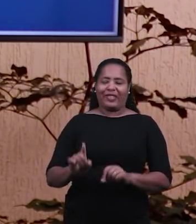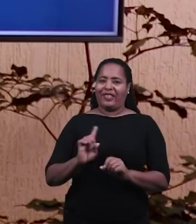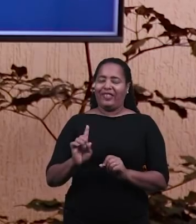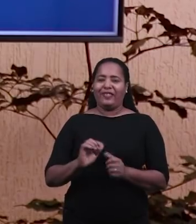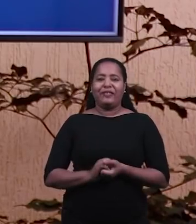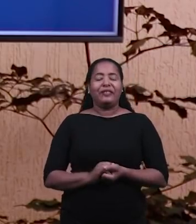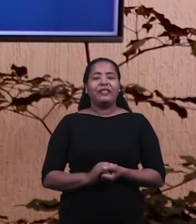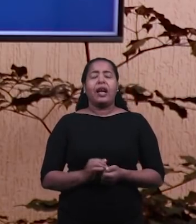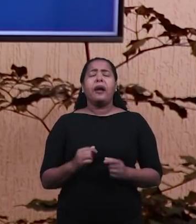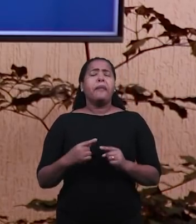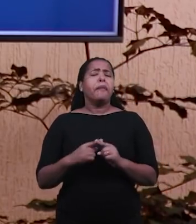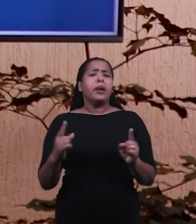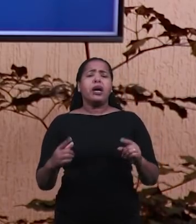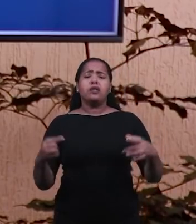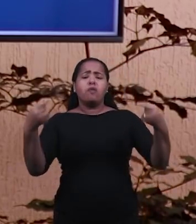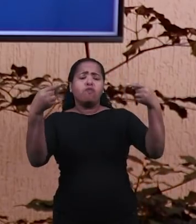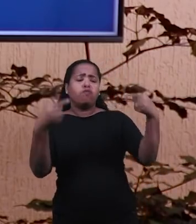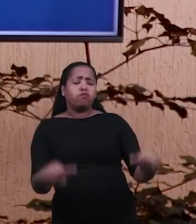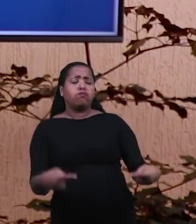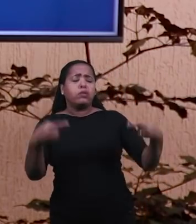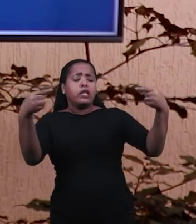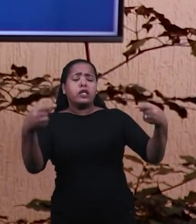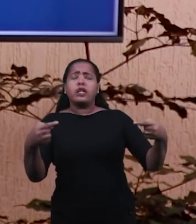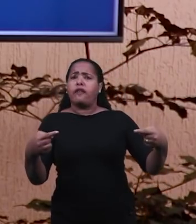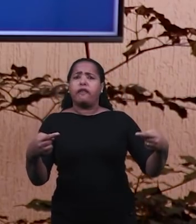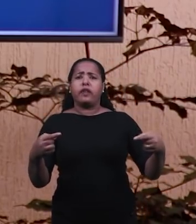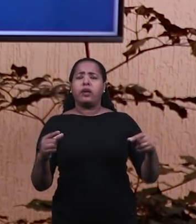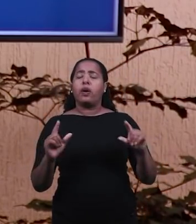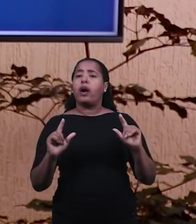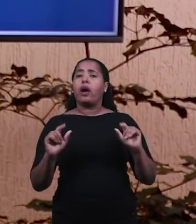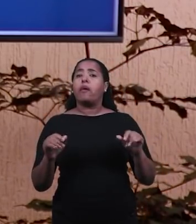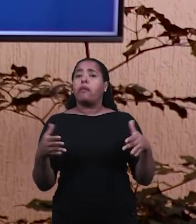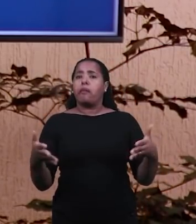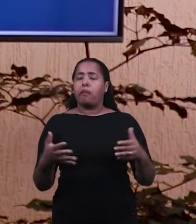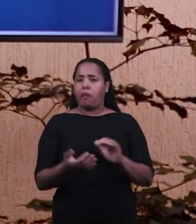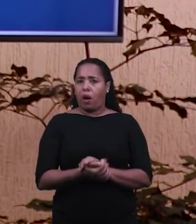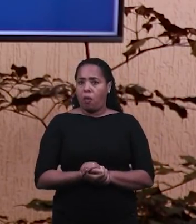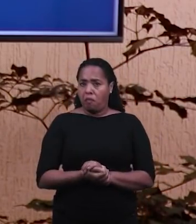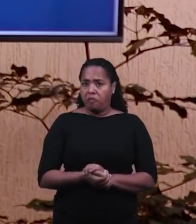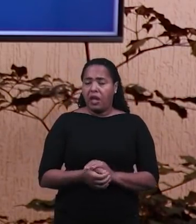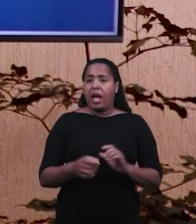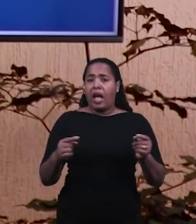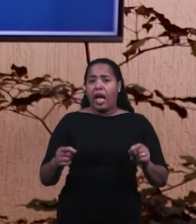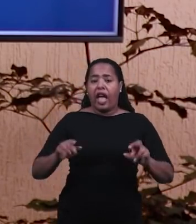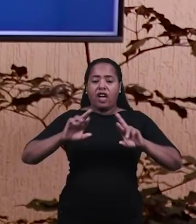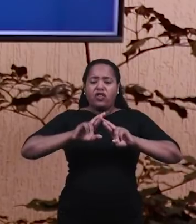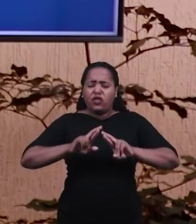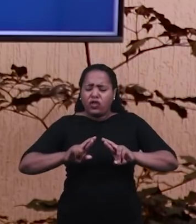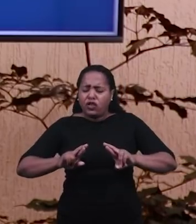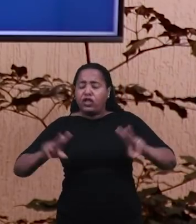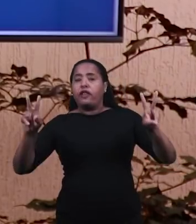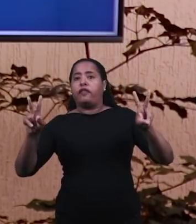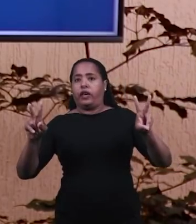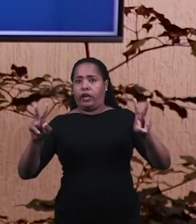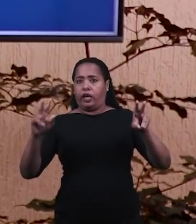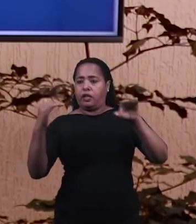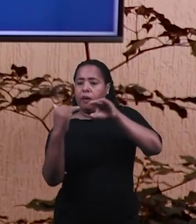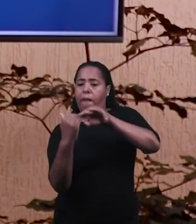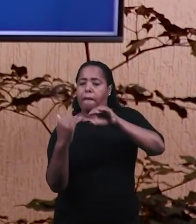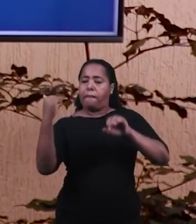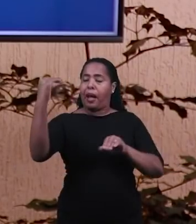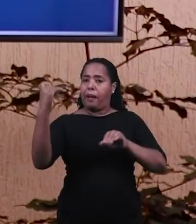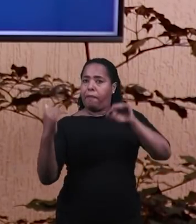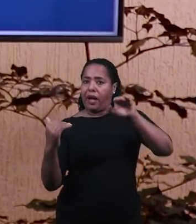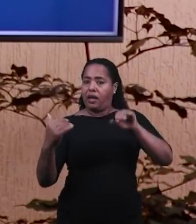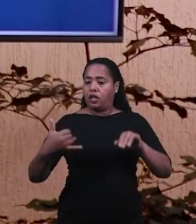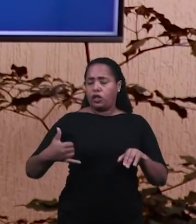Qual é o grande desafio frente a essas crianças? É a discrepância que eles têm entre a idade cronológica e a idade mental.